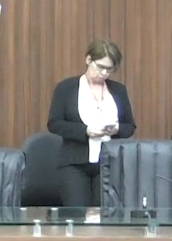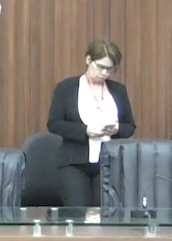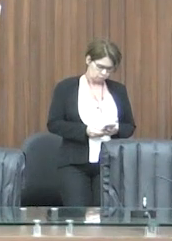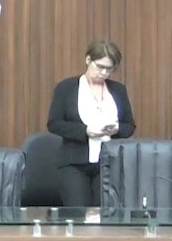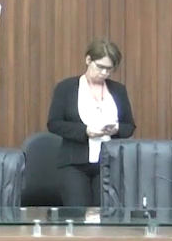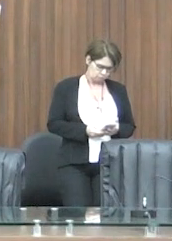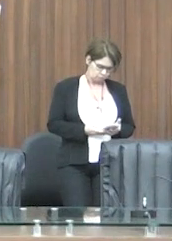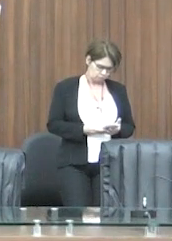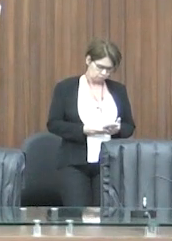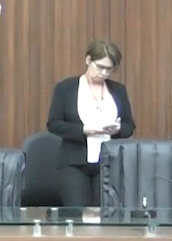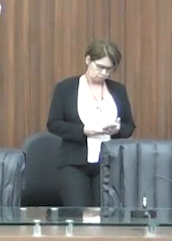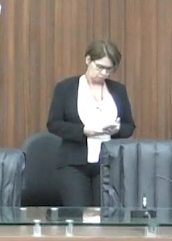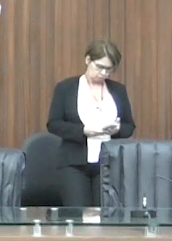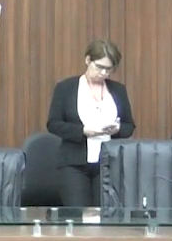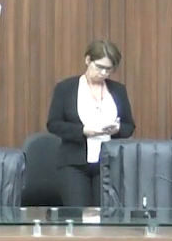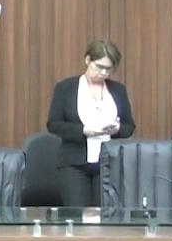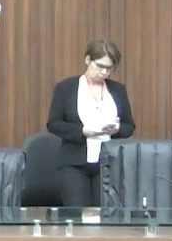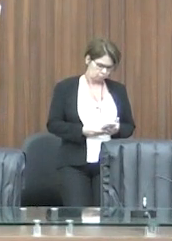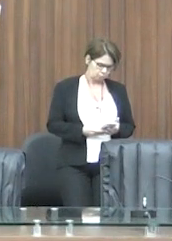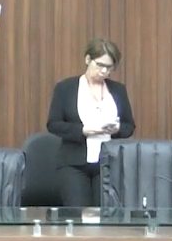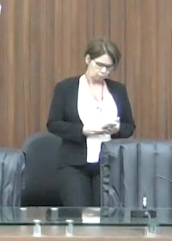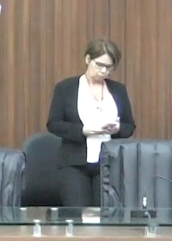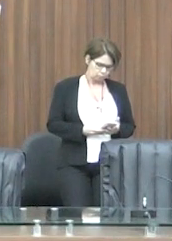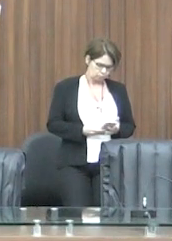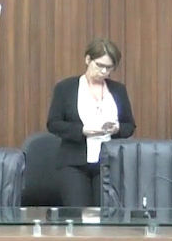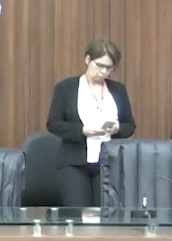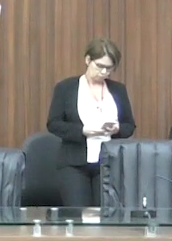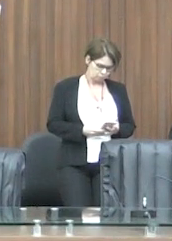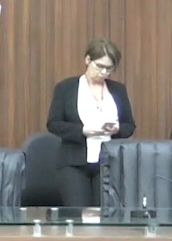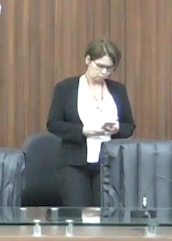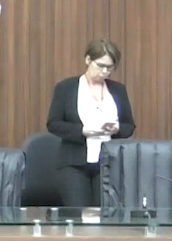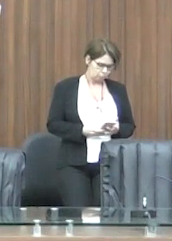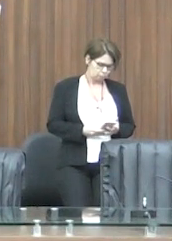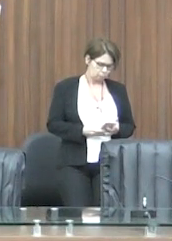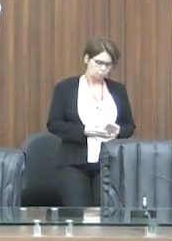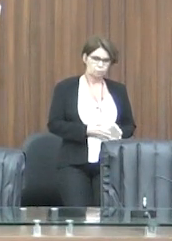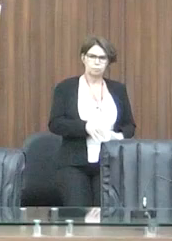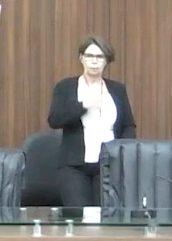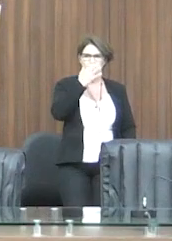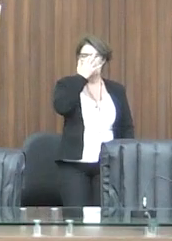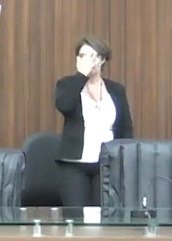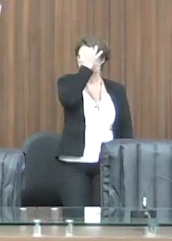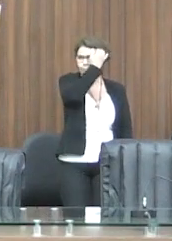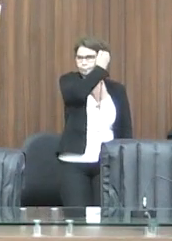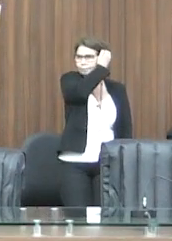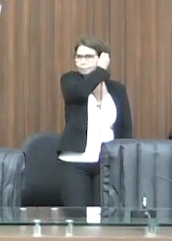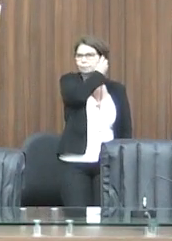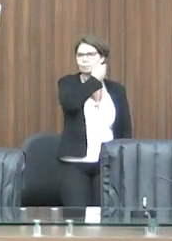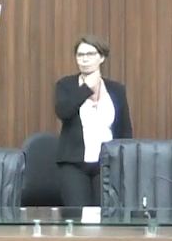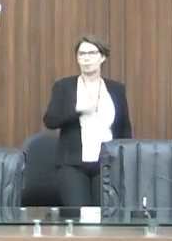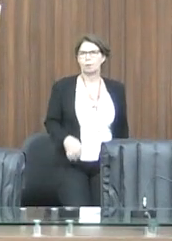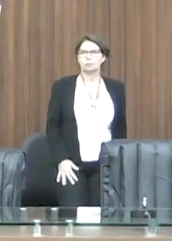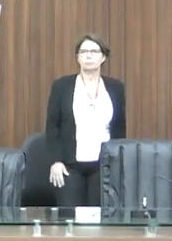Obrigado, deputado Péricles. Agora, no bloco do União Brasil, tem